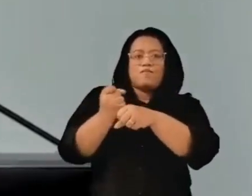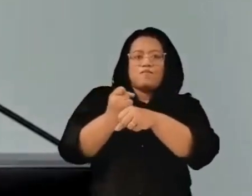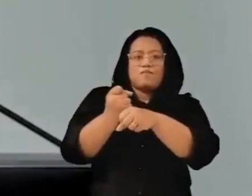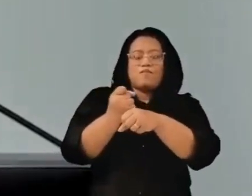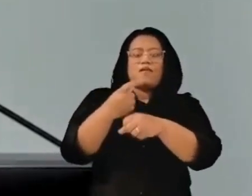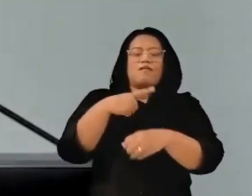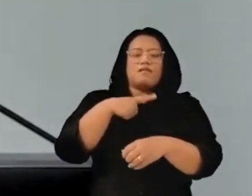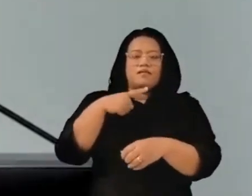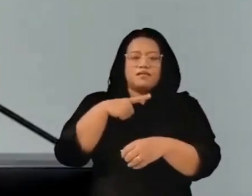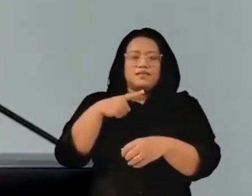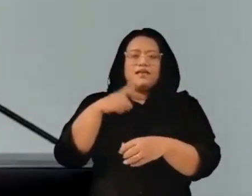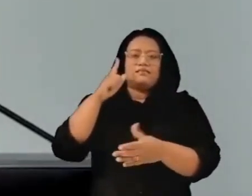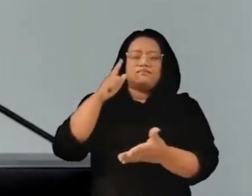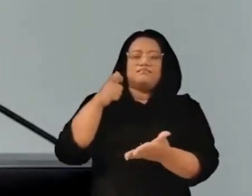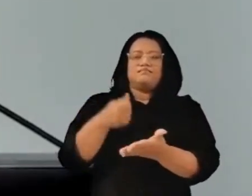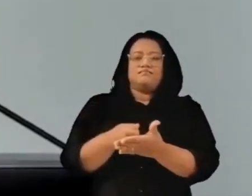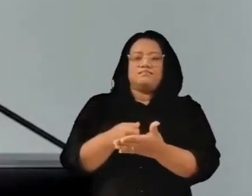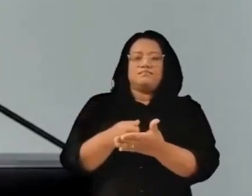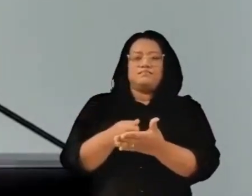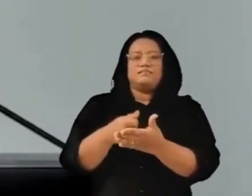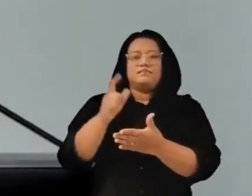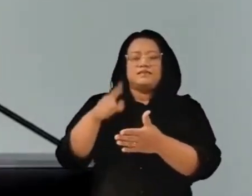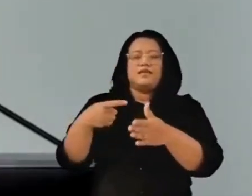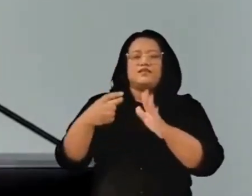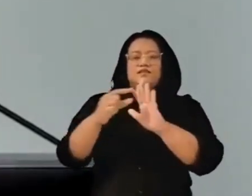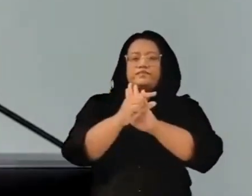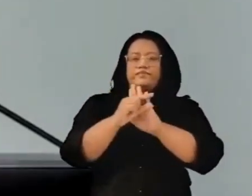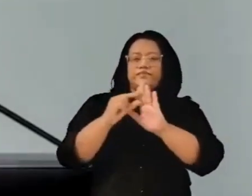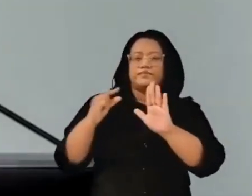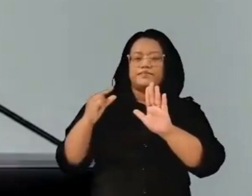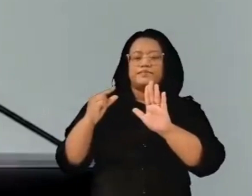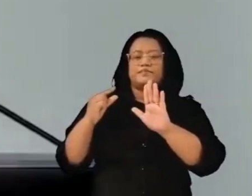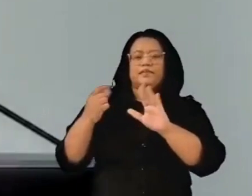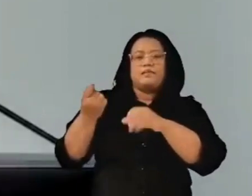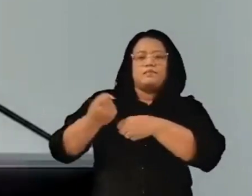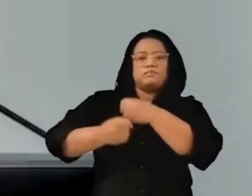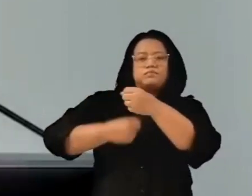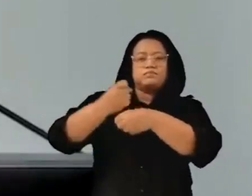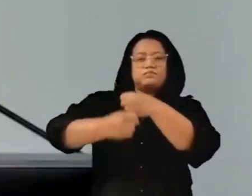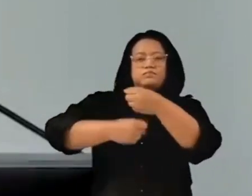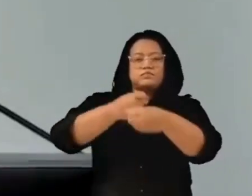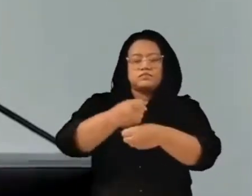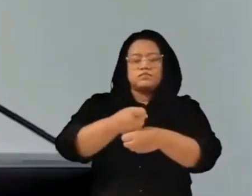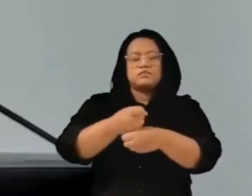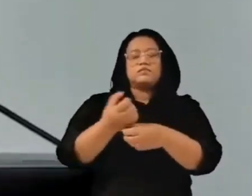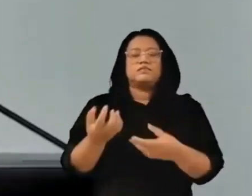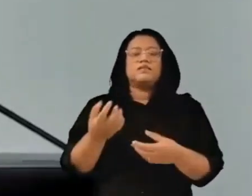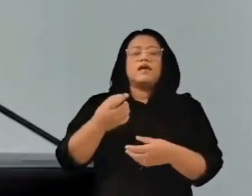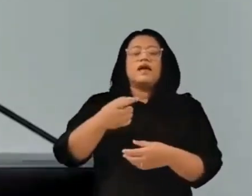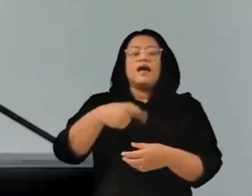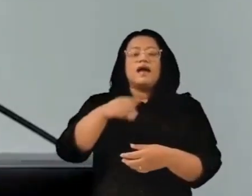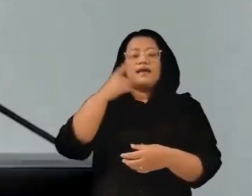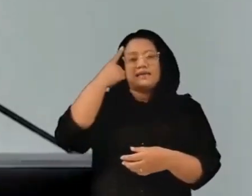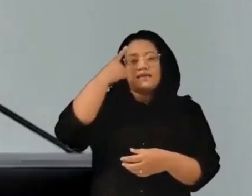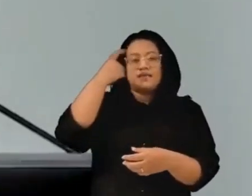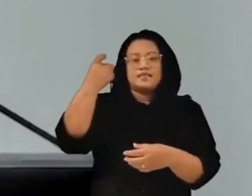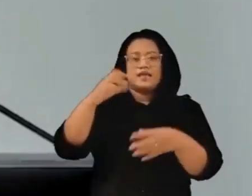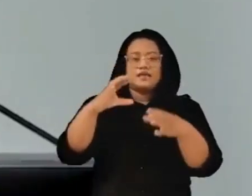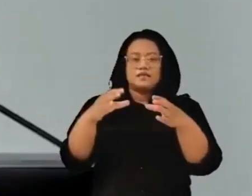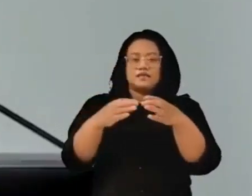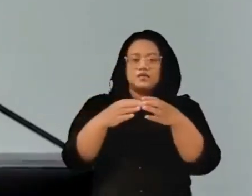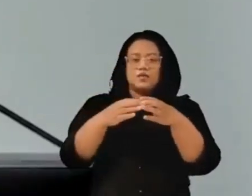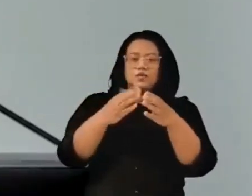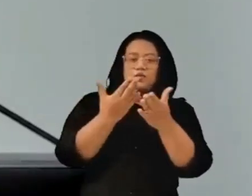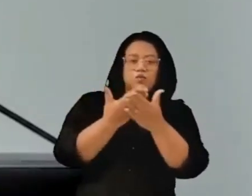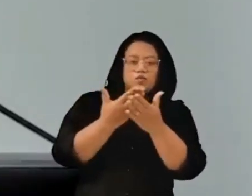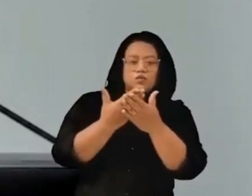decisões, e de um processo. E a ideia que a gente discutiu nesse grupo de trabalho